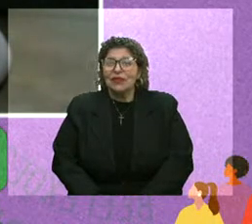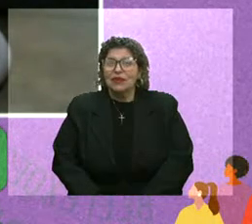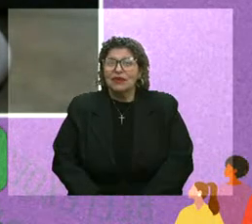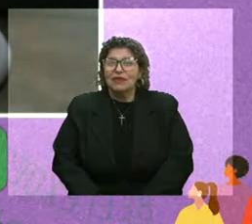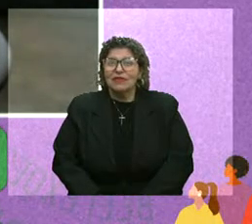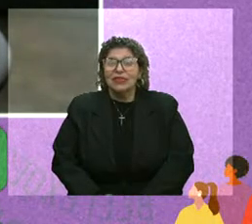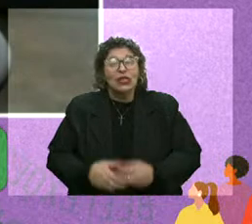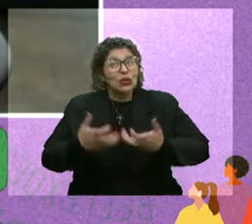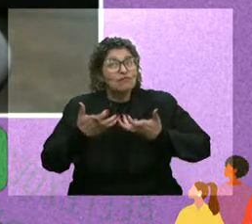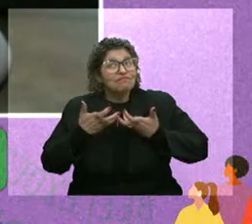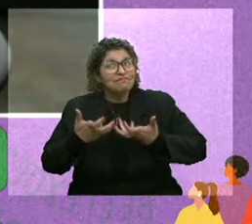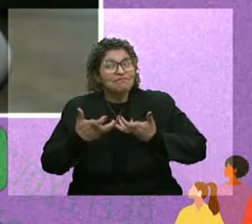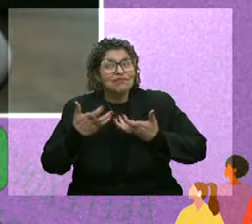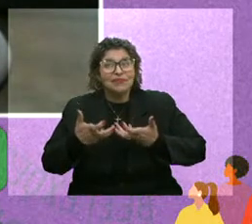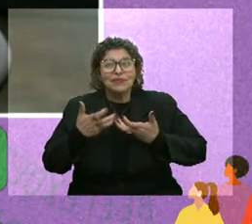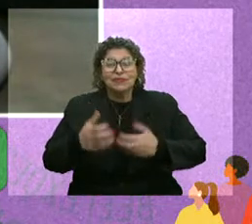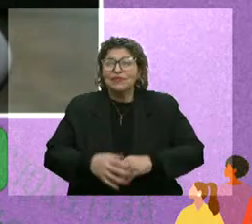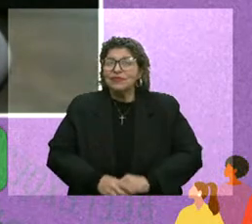Eu gostaria